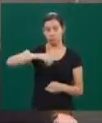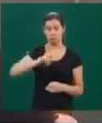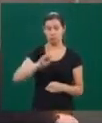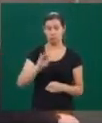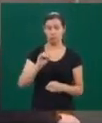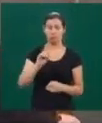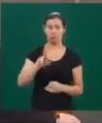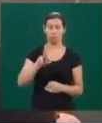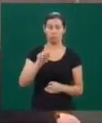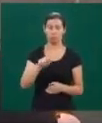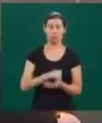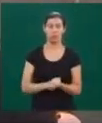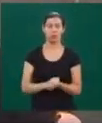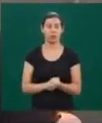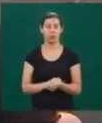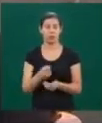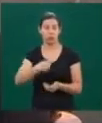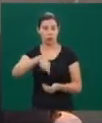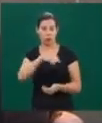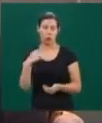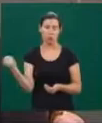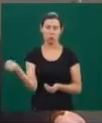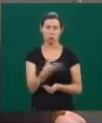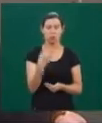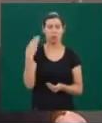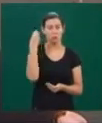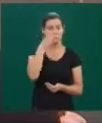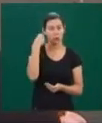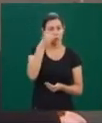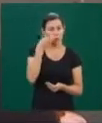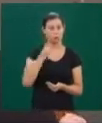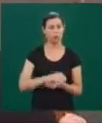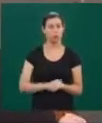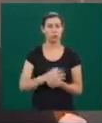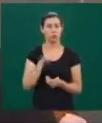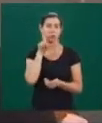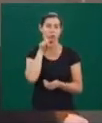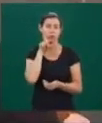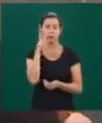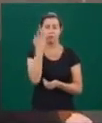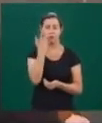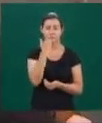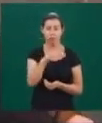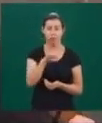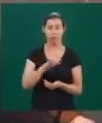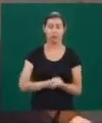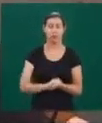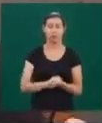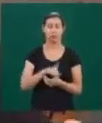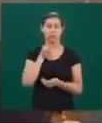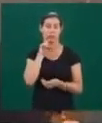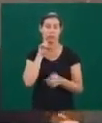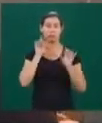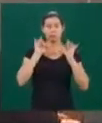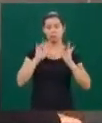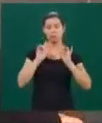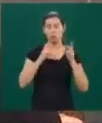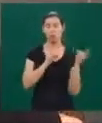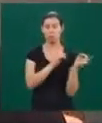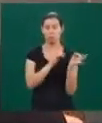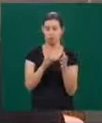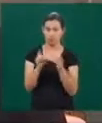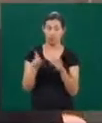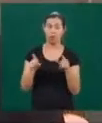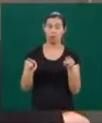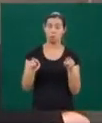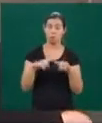diferente. Então, a gente quis dar uma inovada para trazer uma experiência nova para o Dia das Crianças, né, uma data importante para o varejo, mas também importante para a